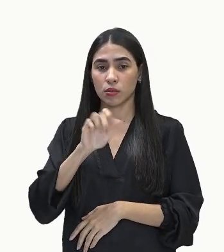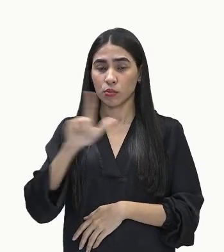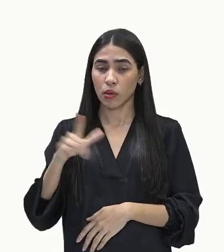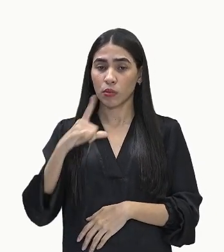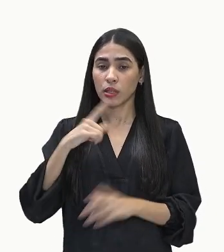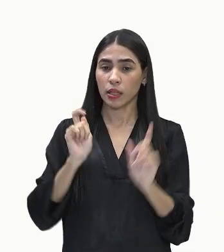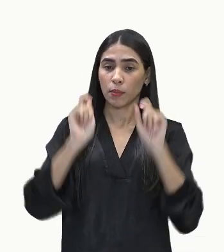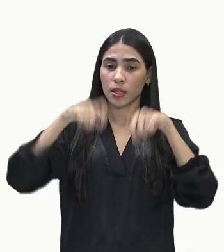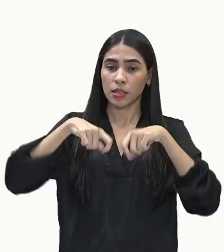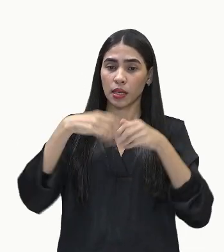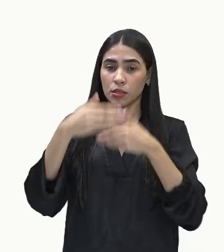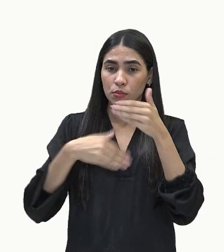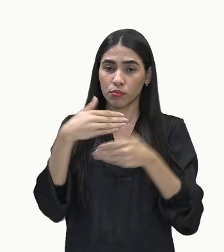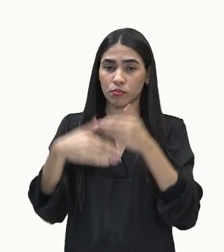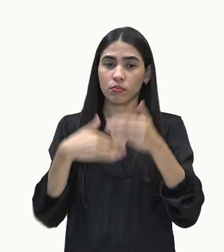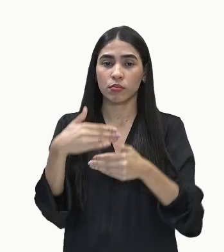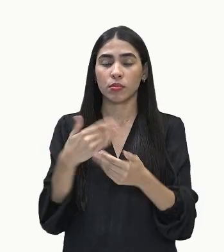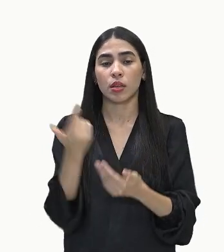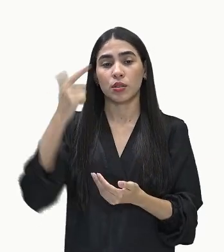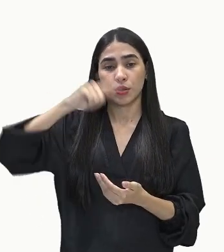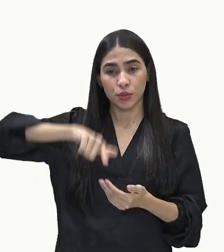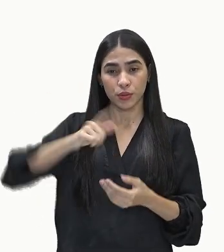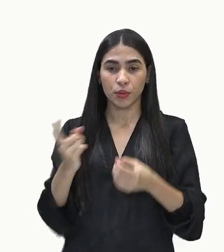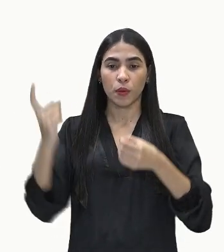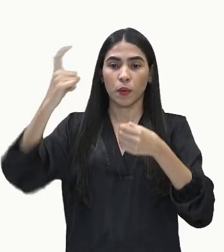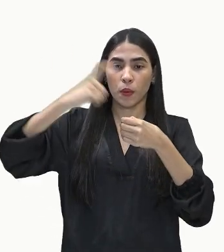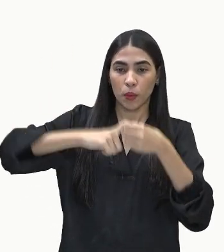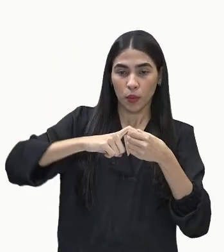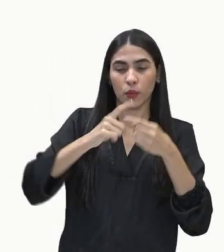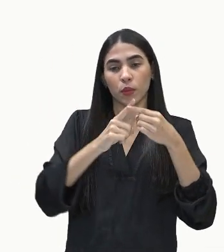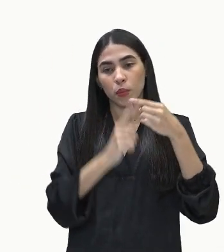reproduzir, e aí começa todo aquele ciclo